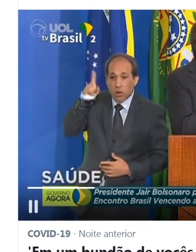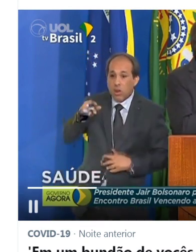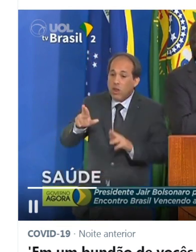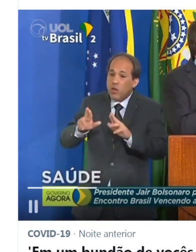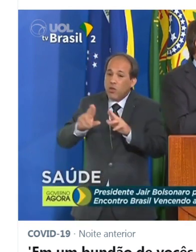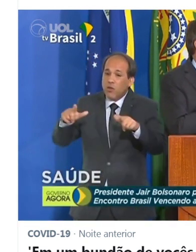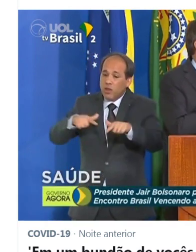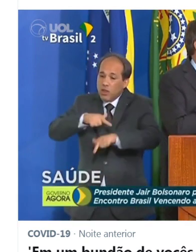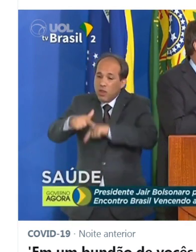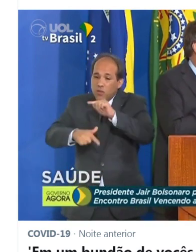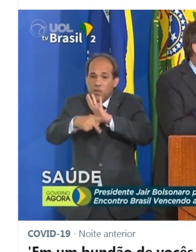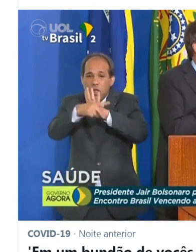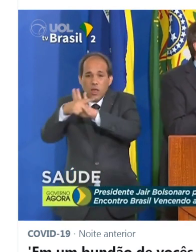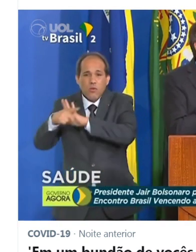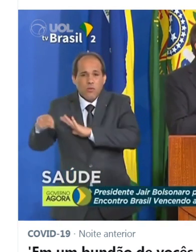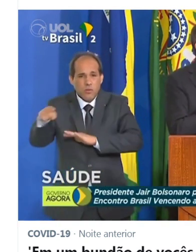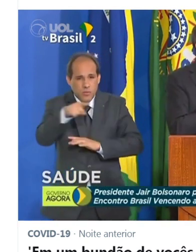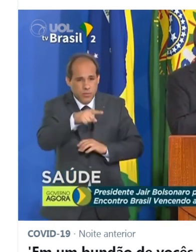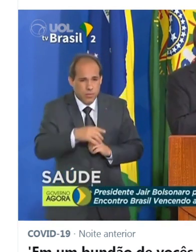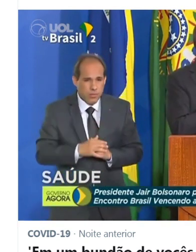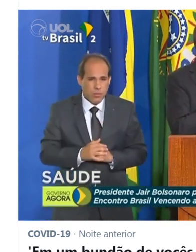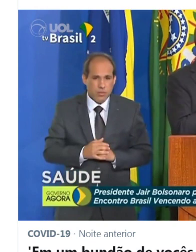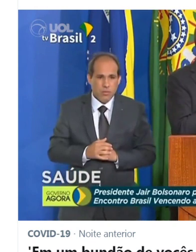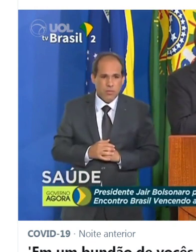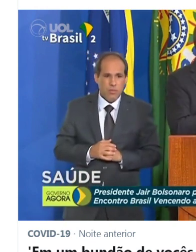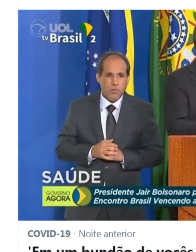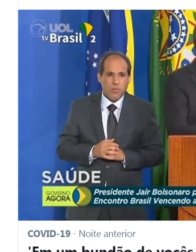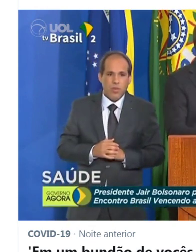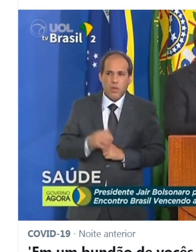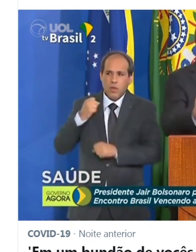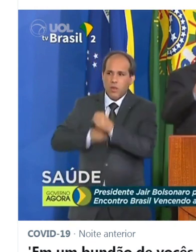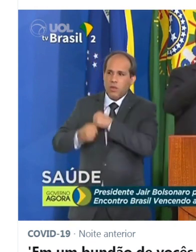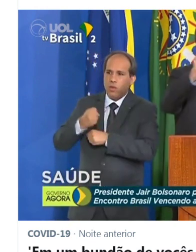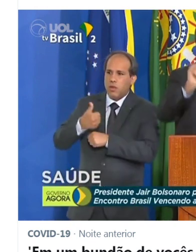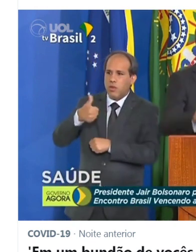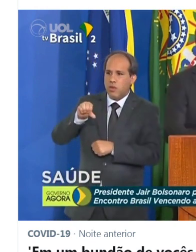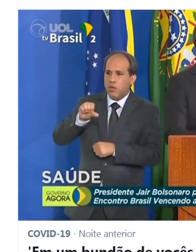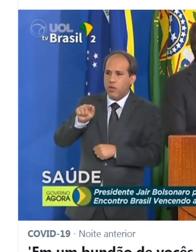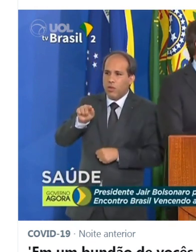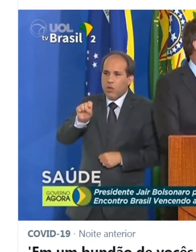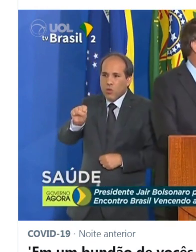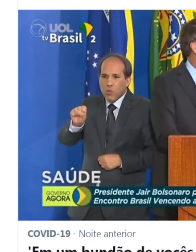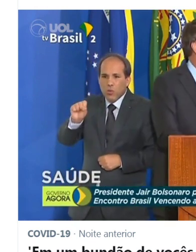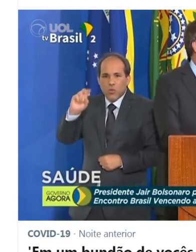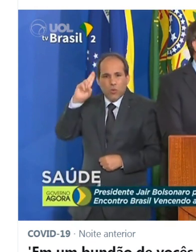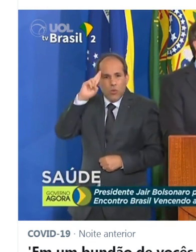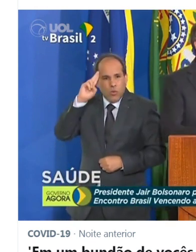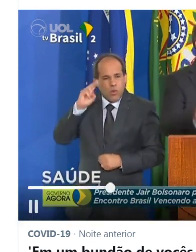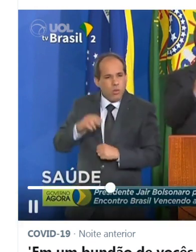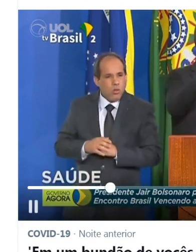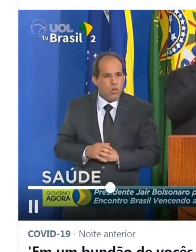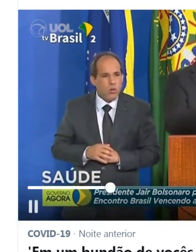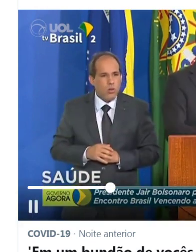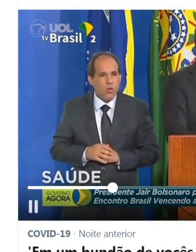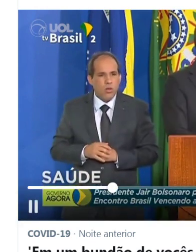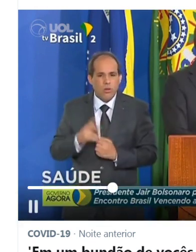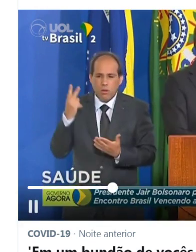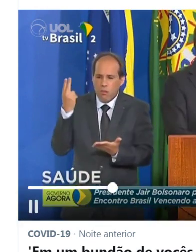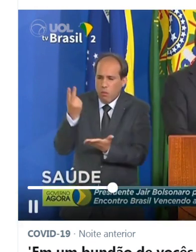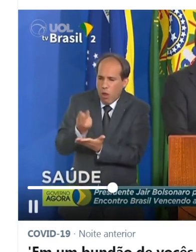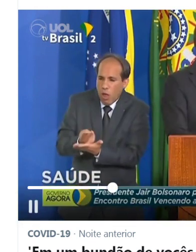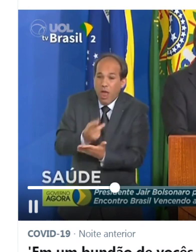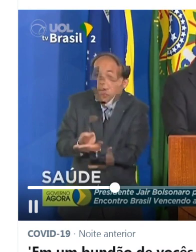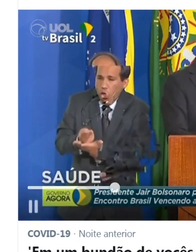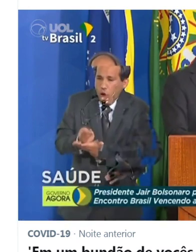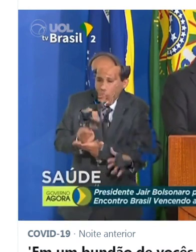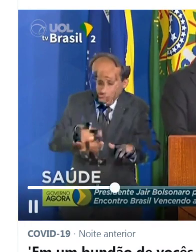da atividade dos senhores. Tá contando o caos da medalhinha em 78, dele, né? Isso. Soldado. Numa oficina de cordas, caiu numa lagoa